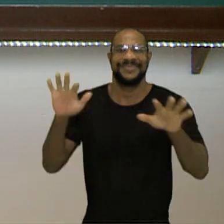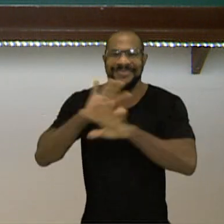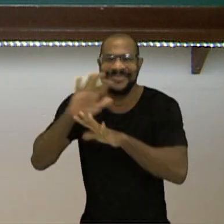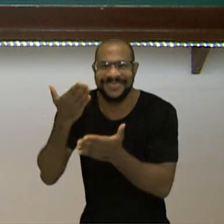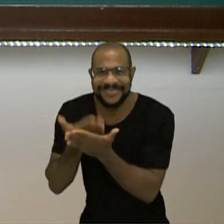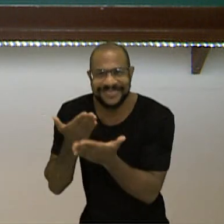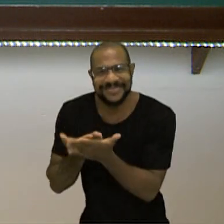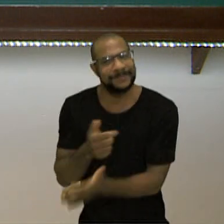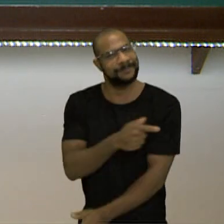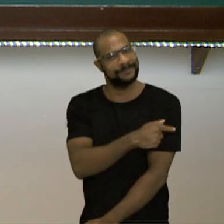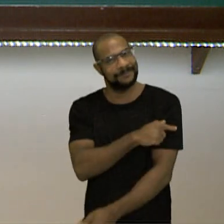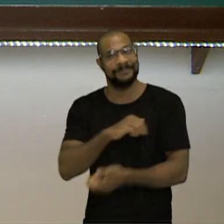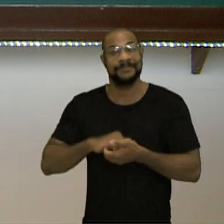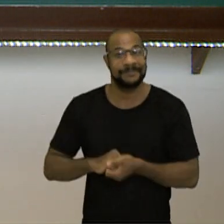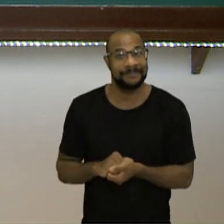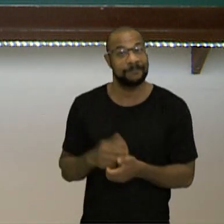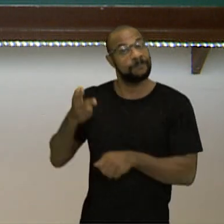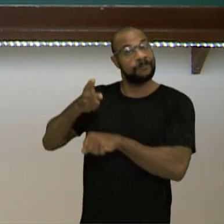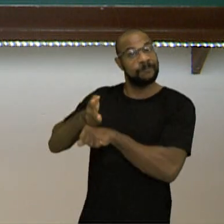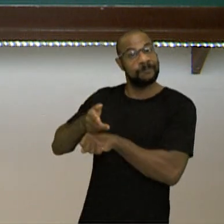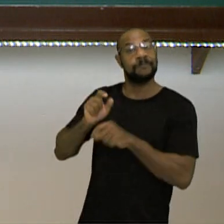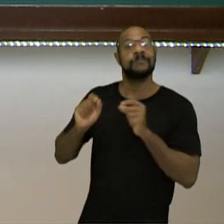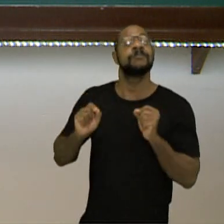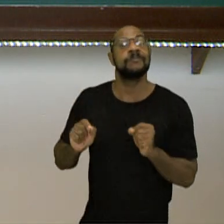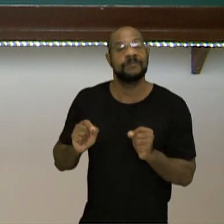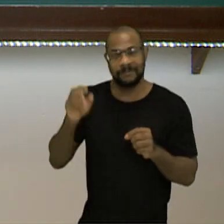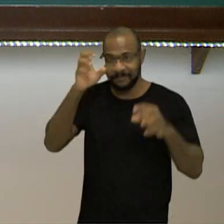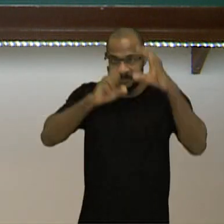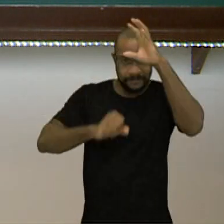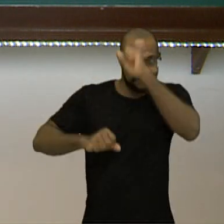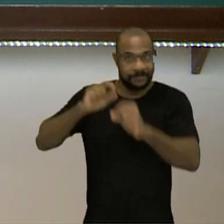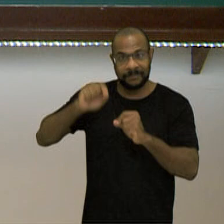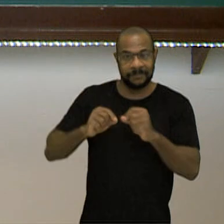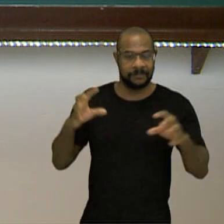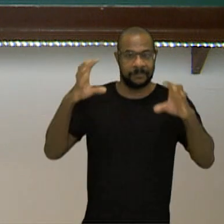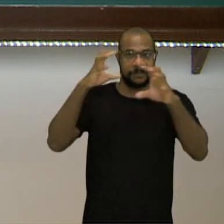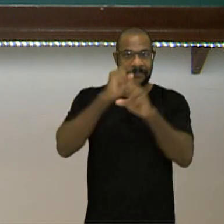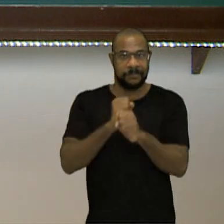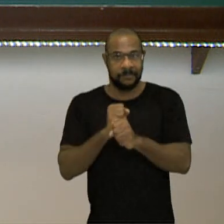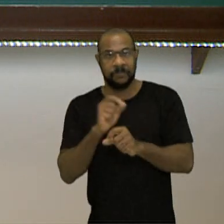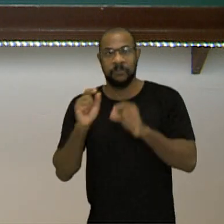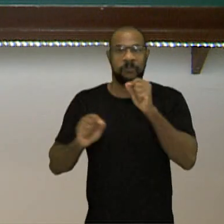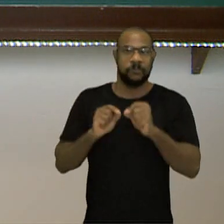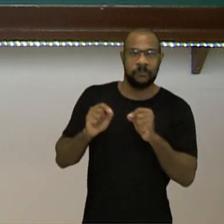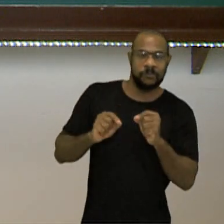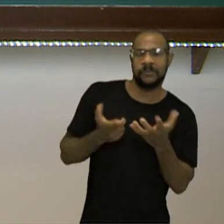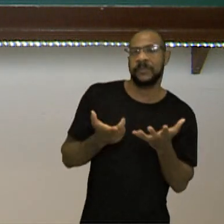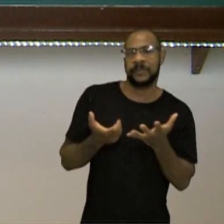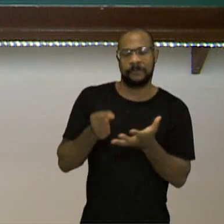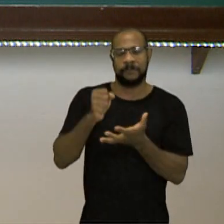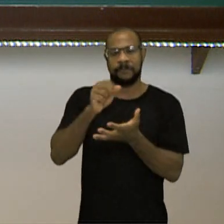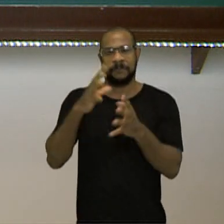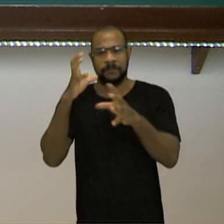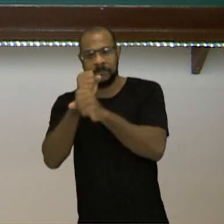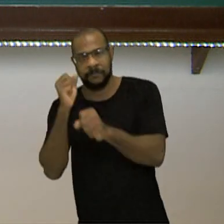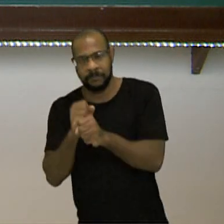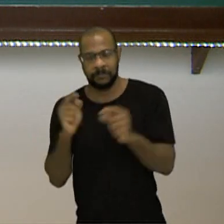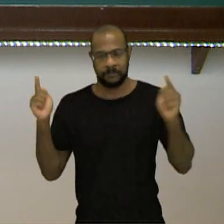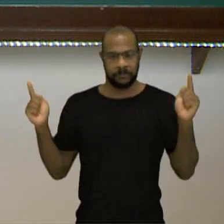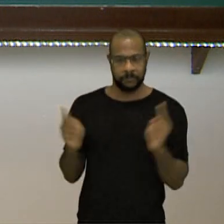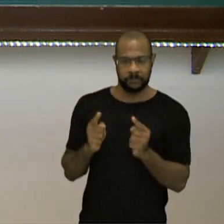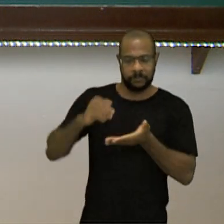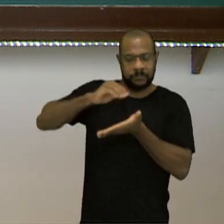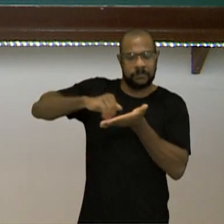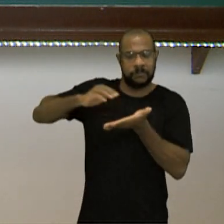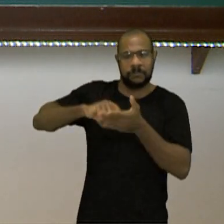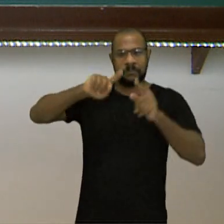Olá, estudante do 7º ano! Neste vídeo, nós vamos falar sobre a resolução de problemas usando a notação simplificada da